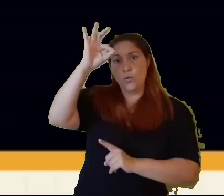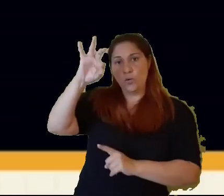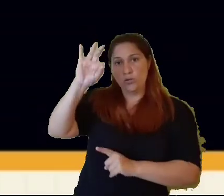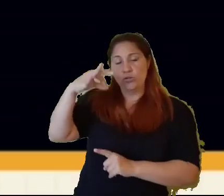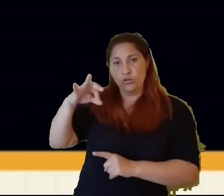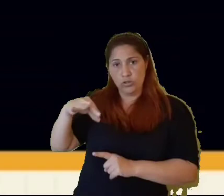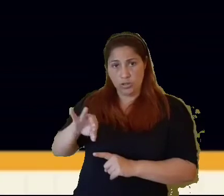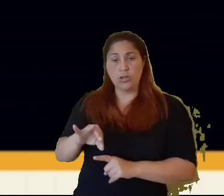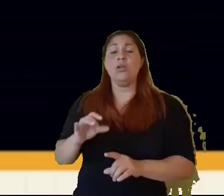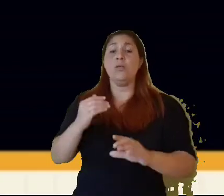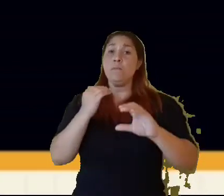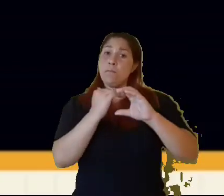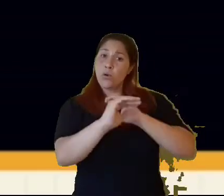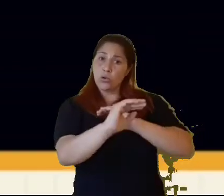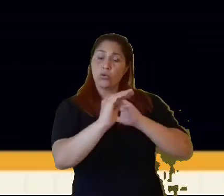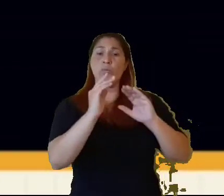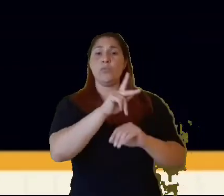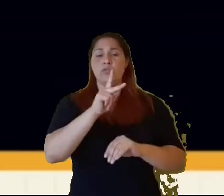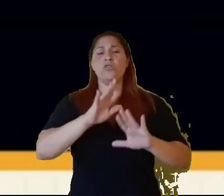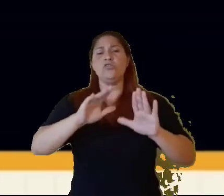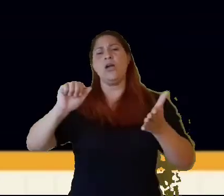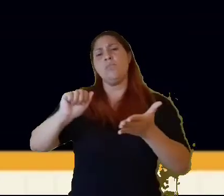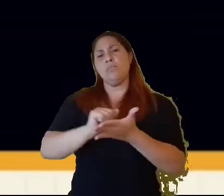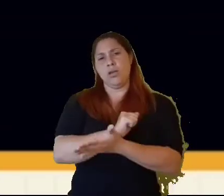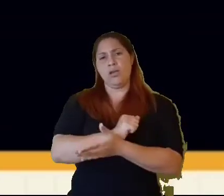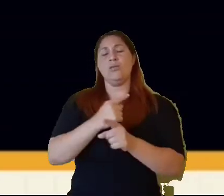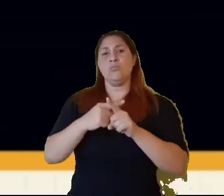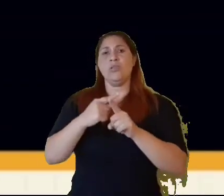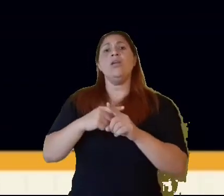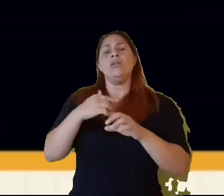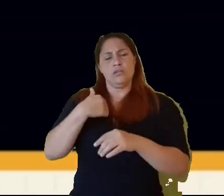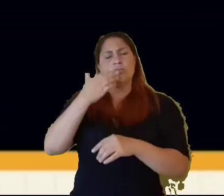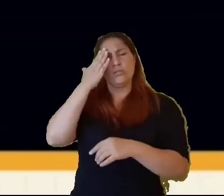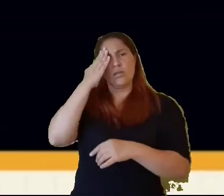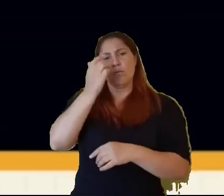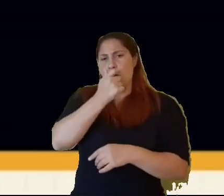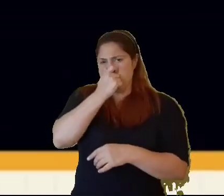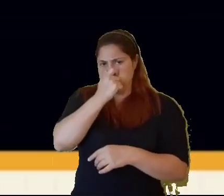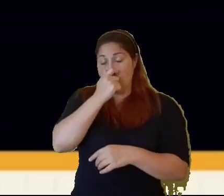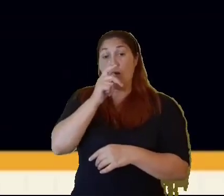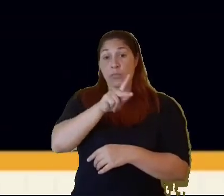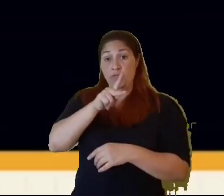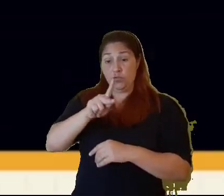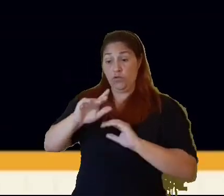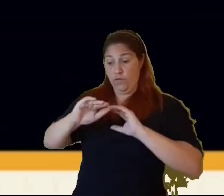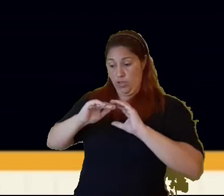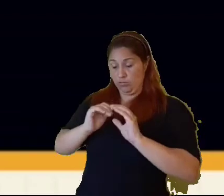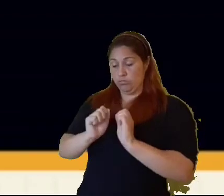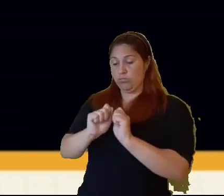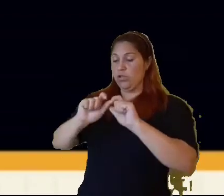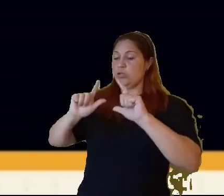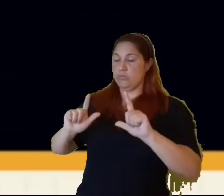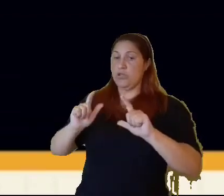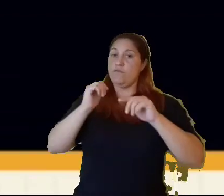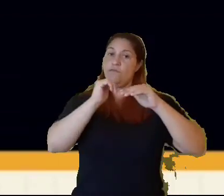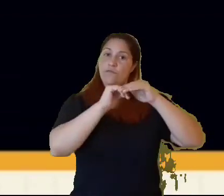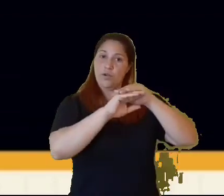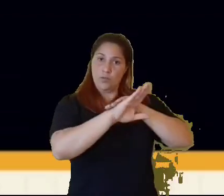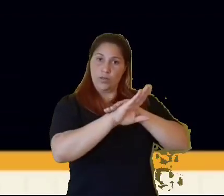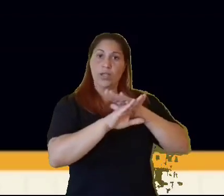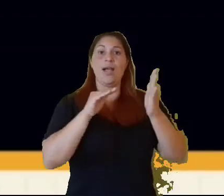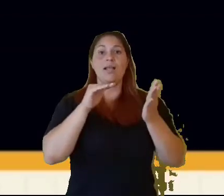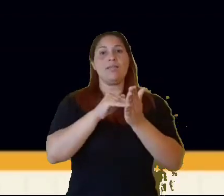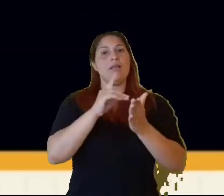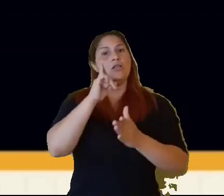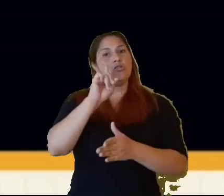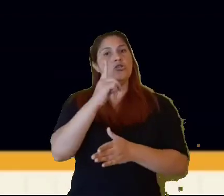já apague a foto do celular para não ficar sobrecarregado. A professora vai receber essa foto e vai guardar esses arquivos até